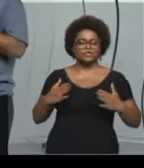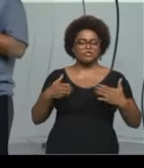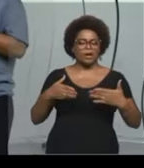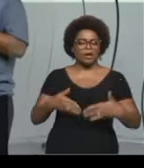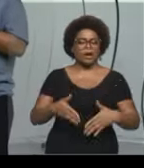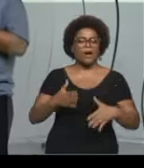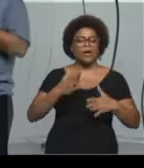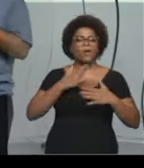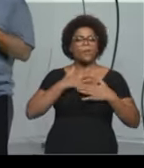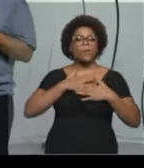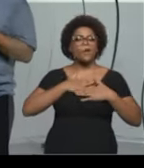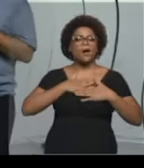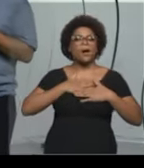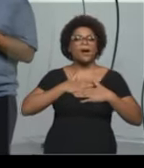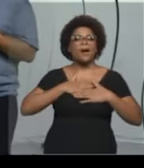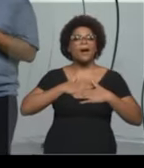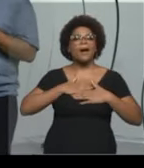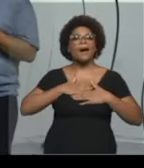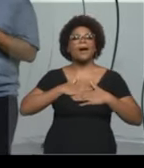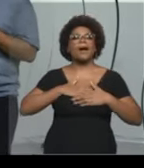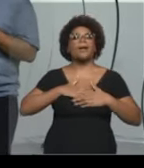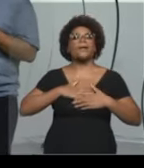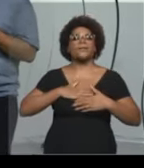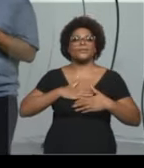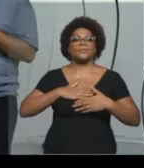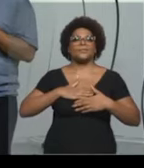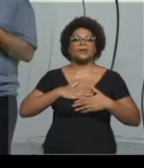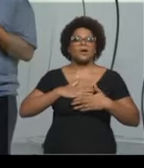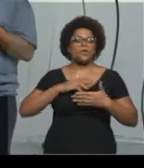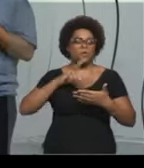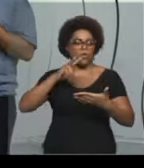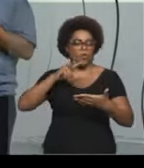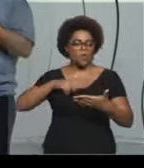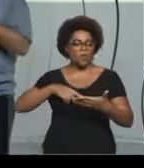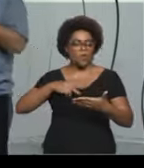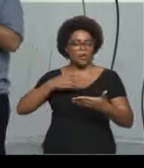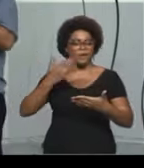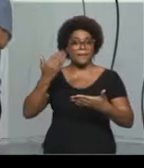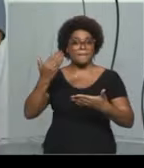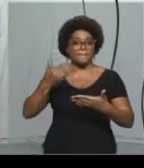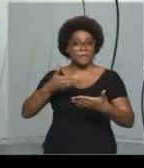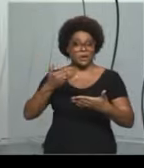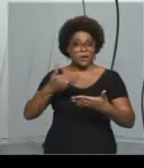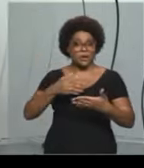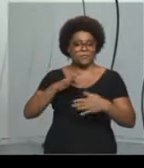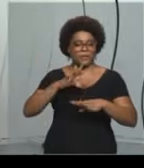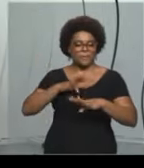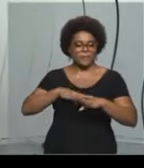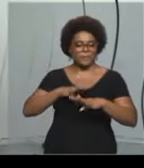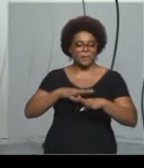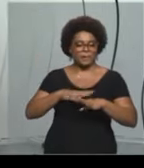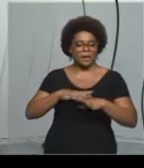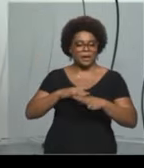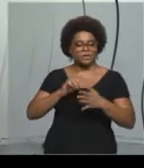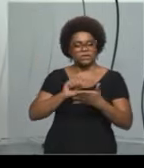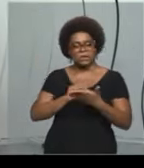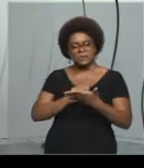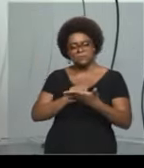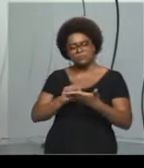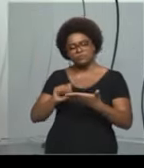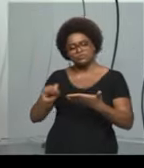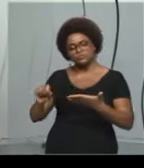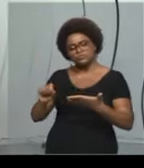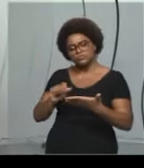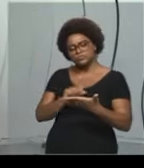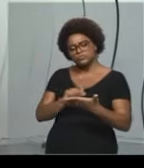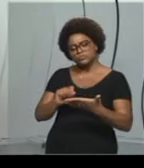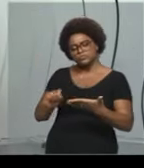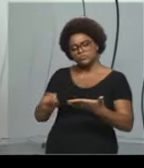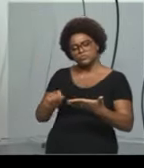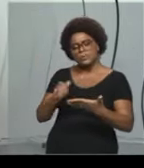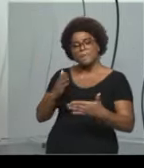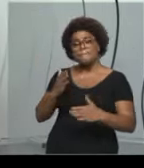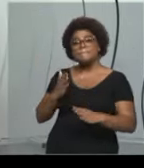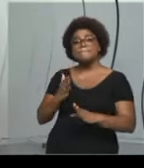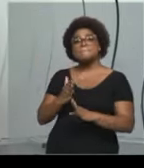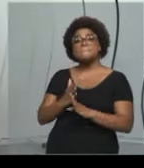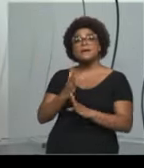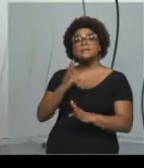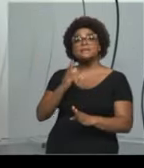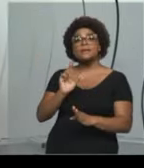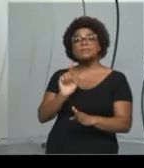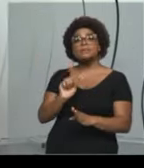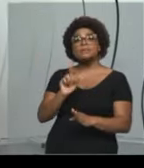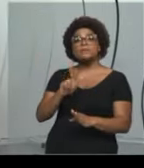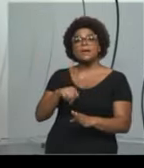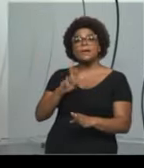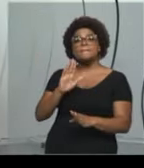questão, grifar, né, aquilo que você achar importante, você saber identificar aquilo que é relevante naquela questão para que você